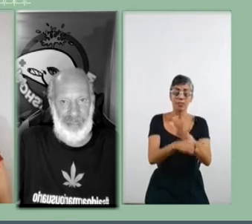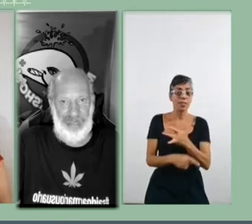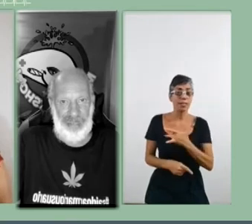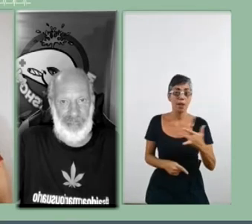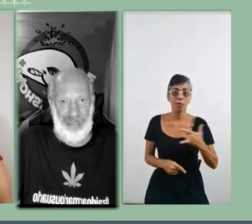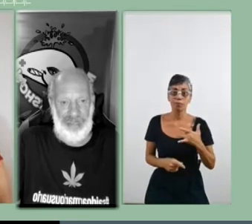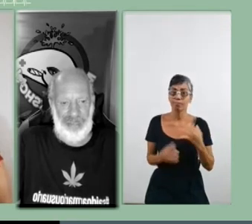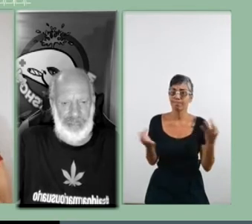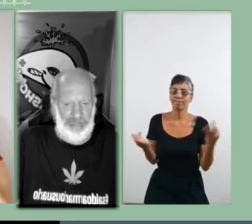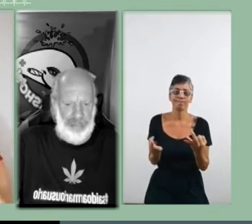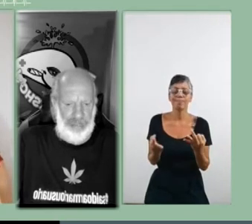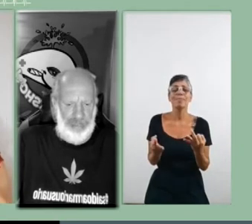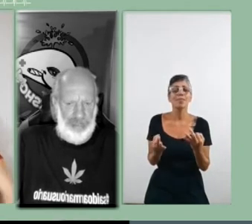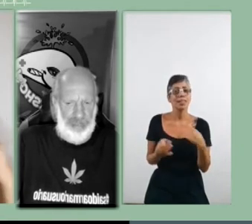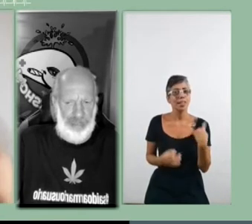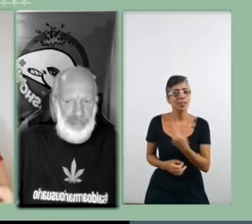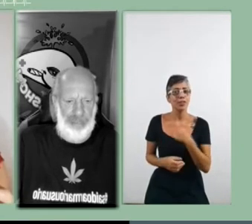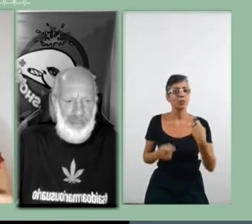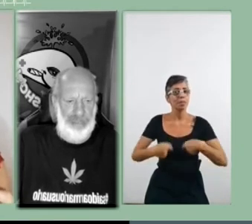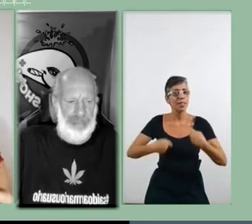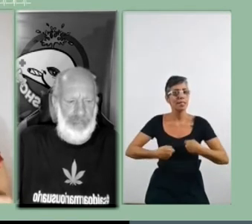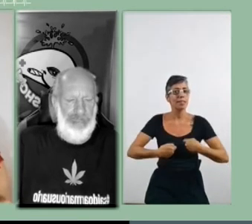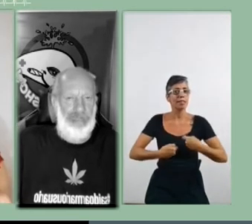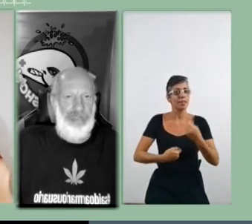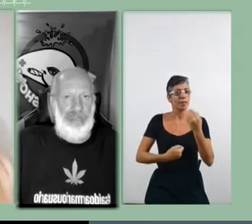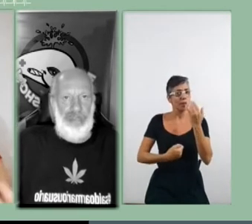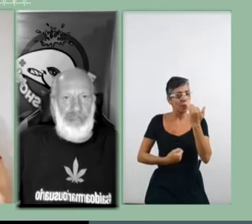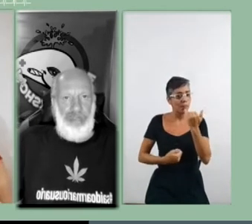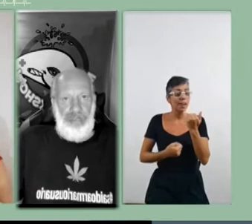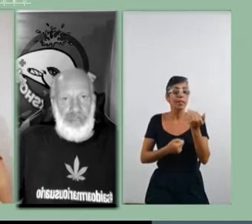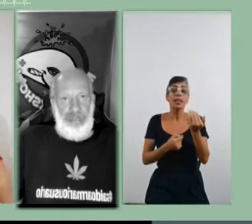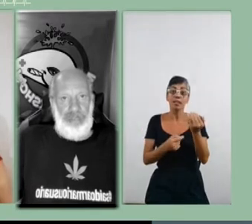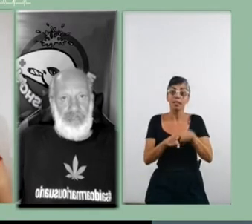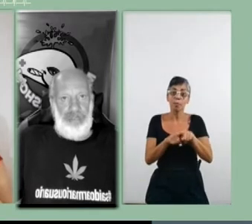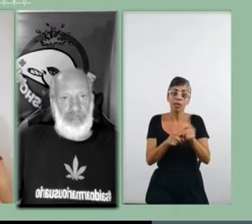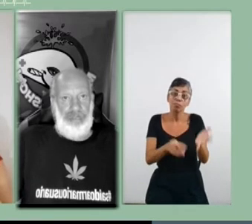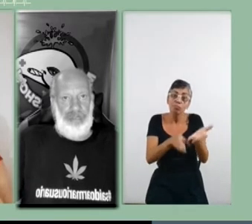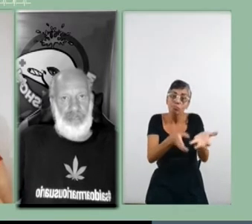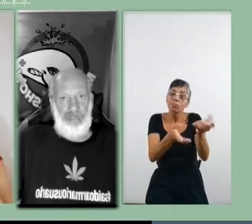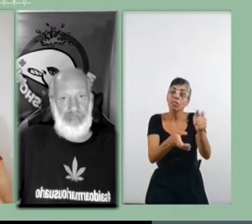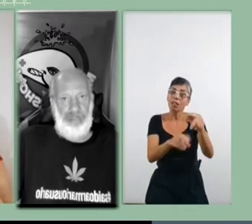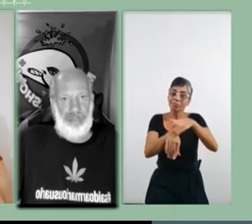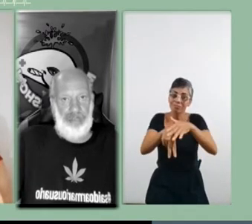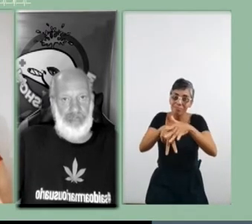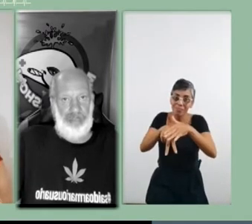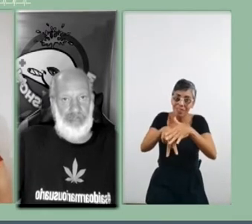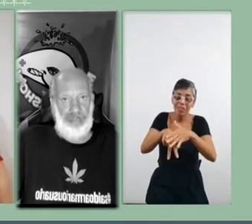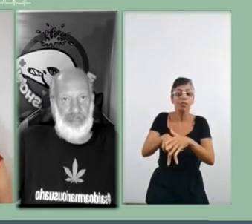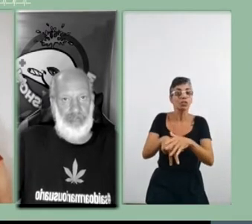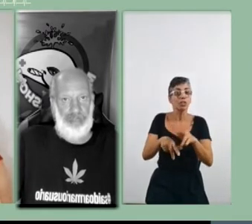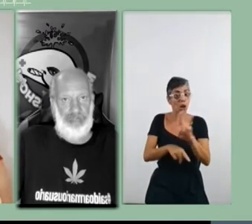precisa estimular os pacientes a fazer isso. Quem tem HC, quem pode fazer esse